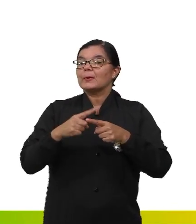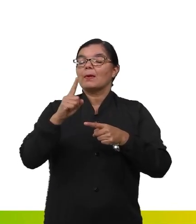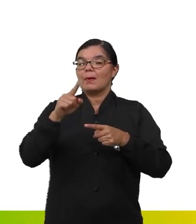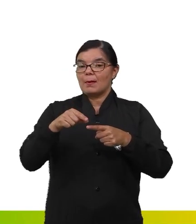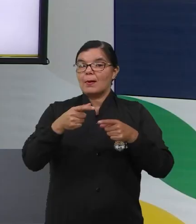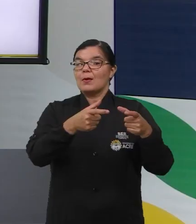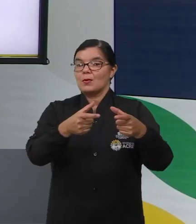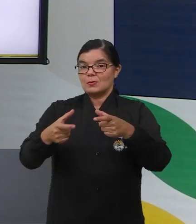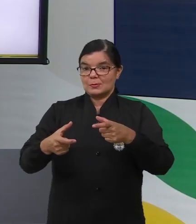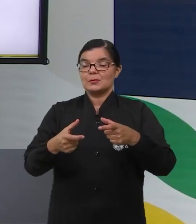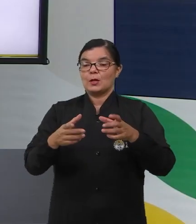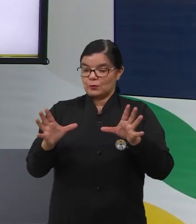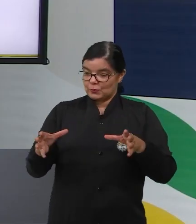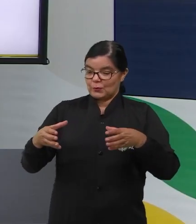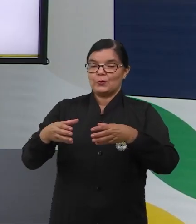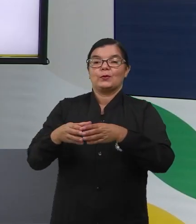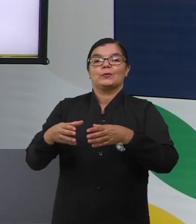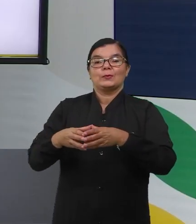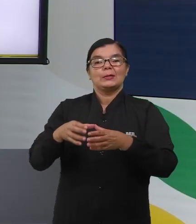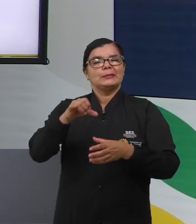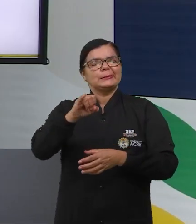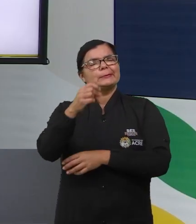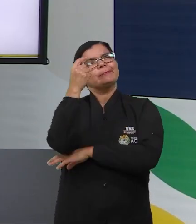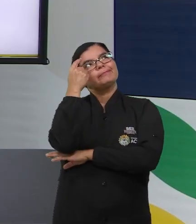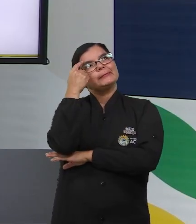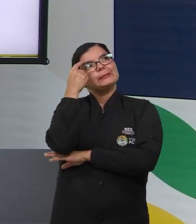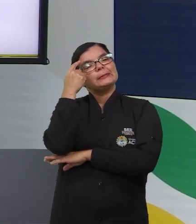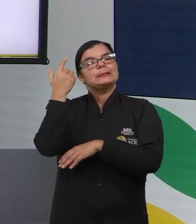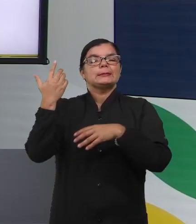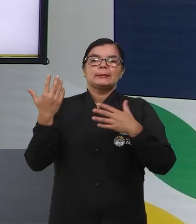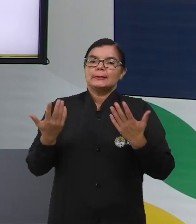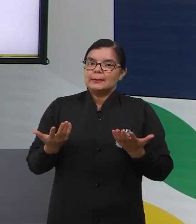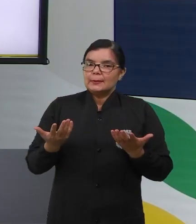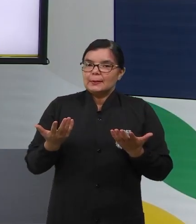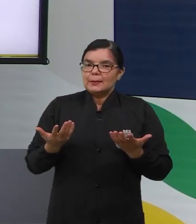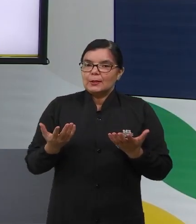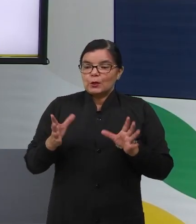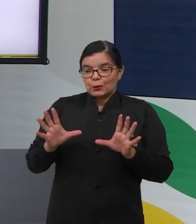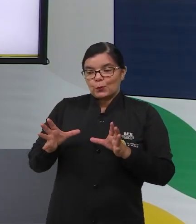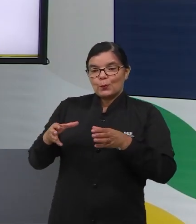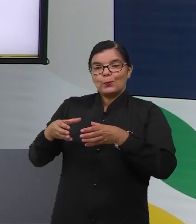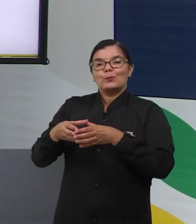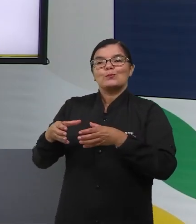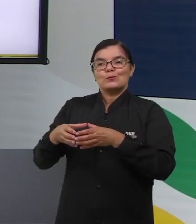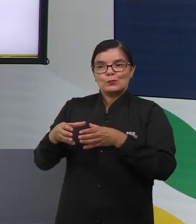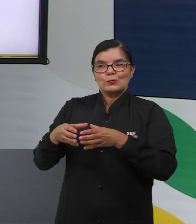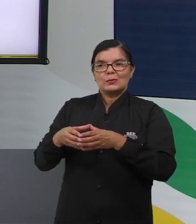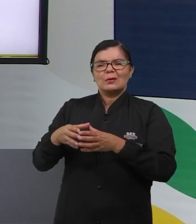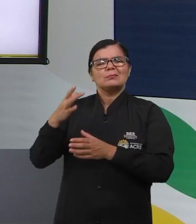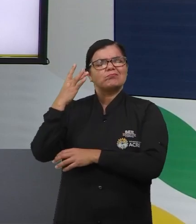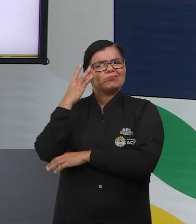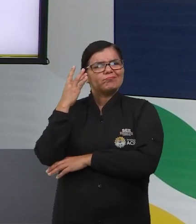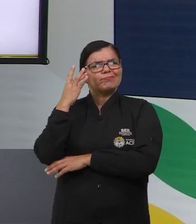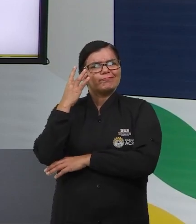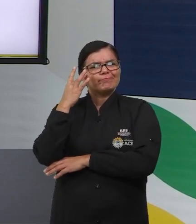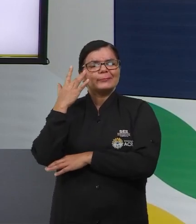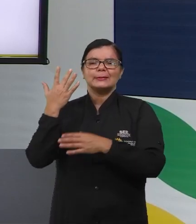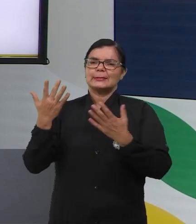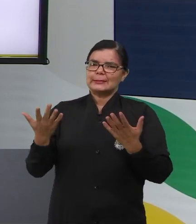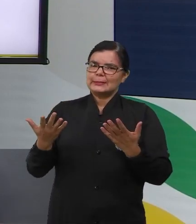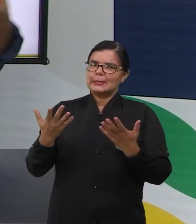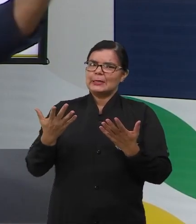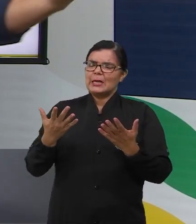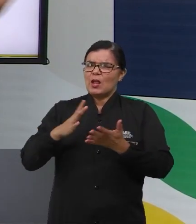esse coletivo. Se eu tenho que pensar no coletivo, será que faz sentido